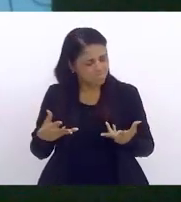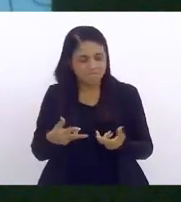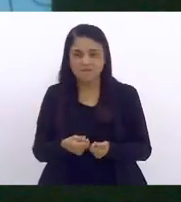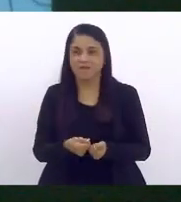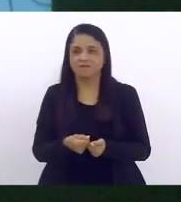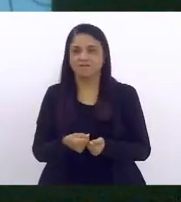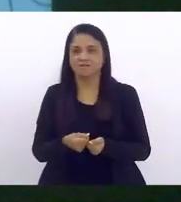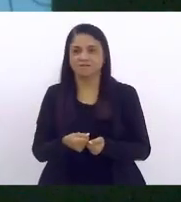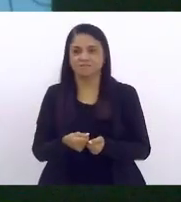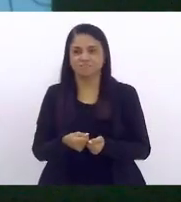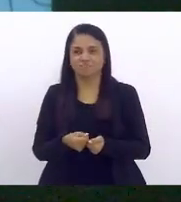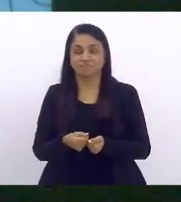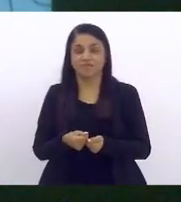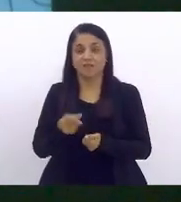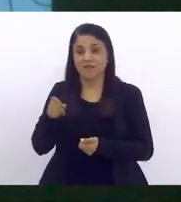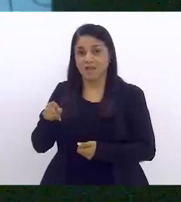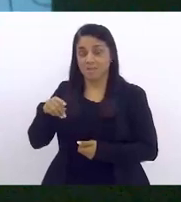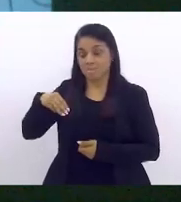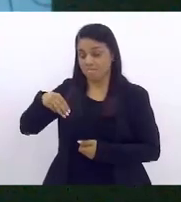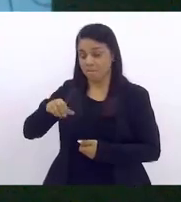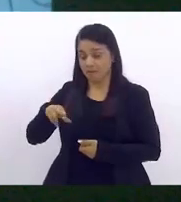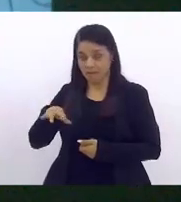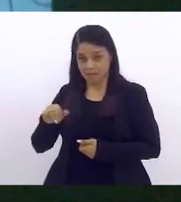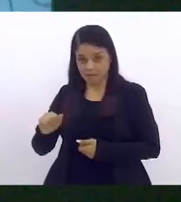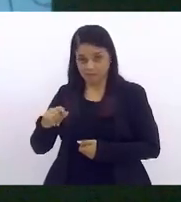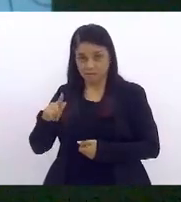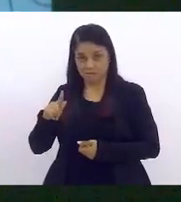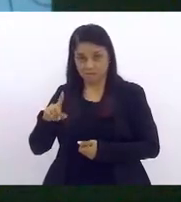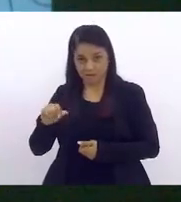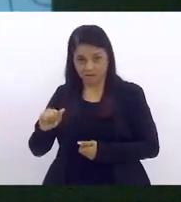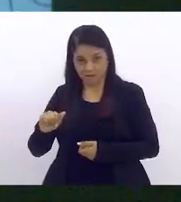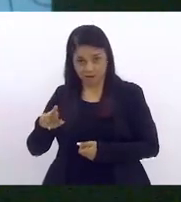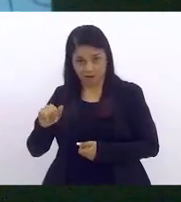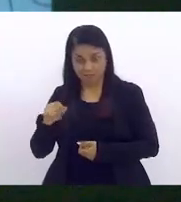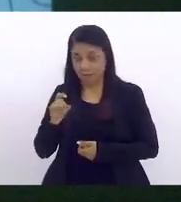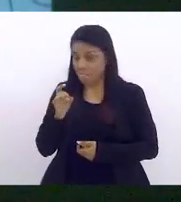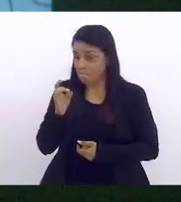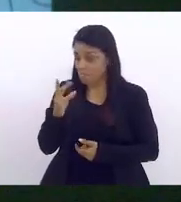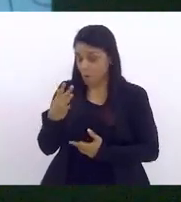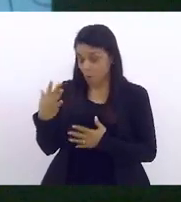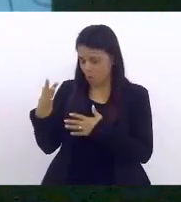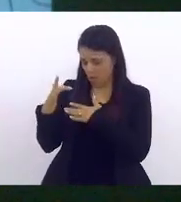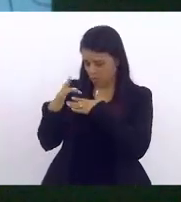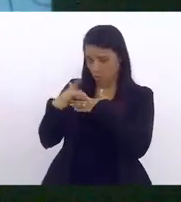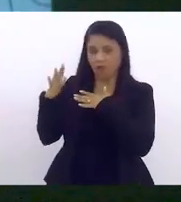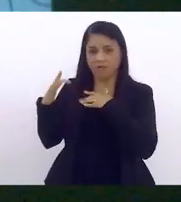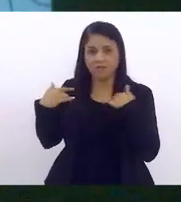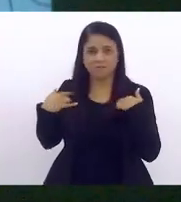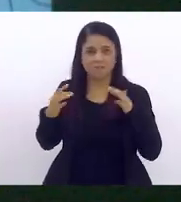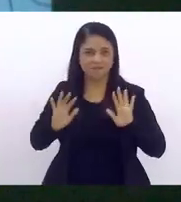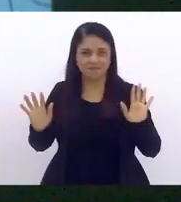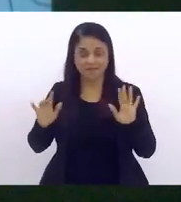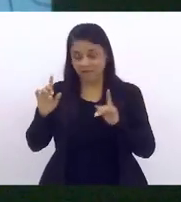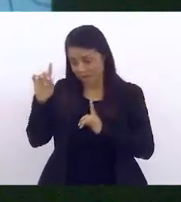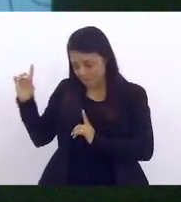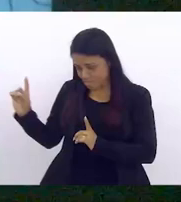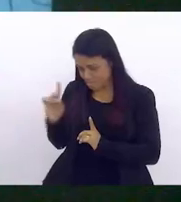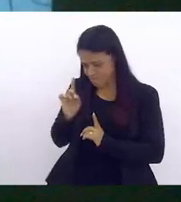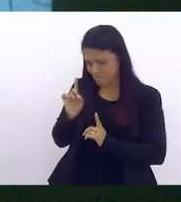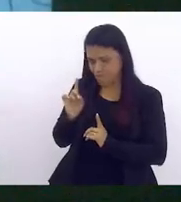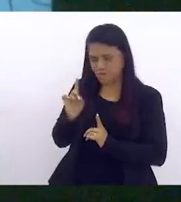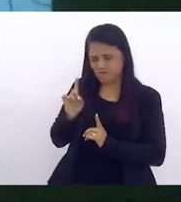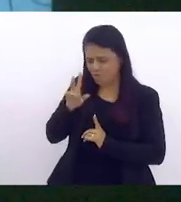Maravilhoso. E pouco a Maria da Graça tocou em mim. A presença da doula, a presença dela ali do meu lado foi